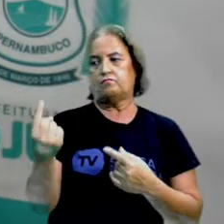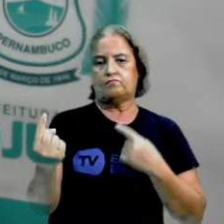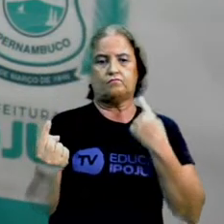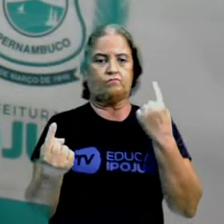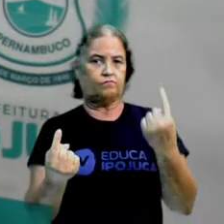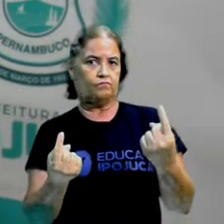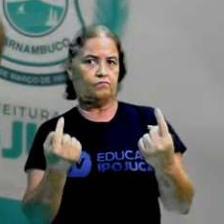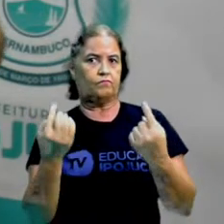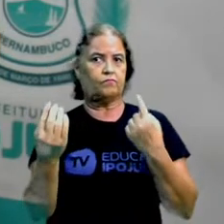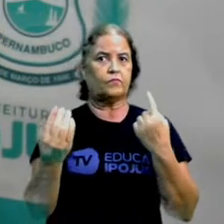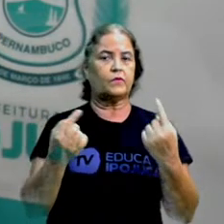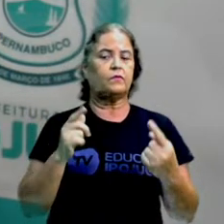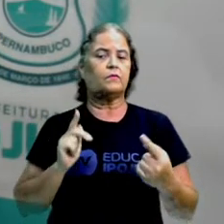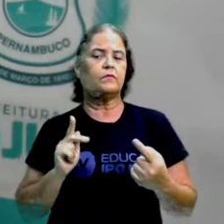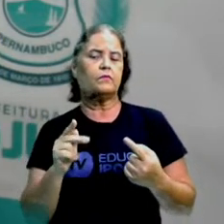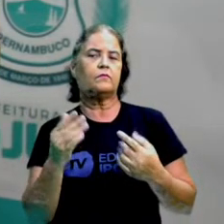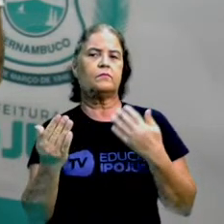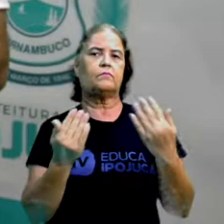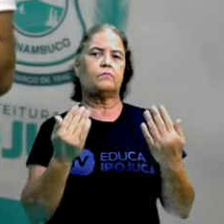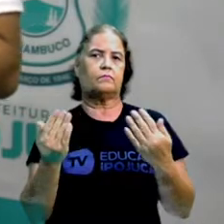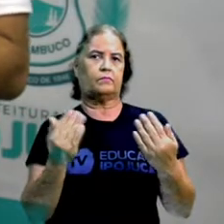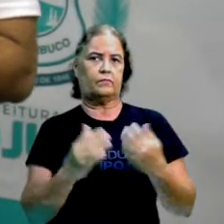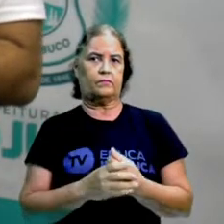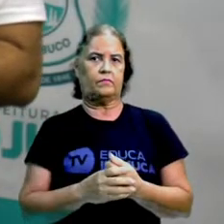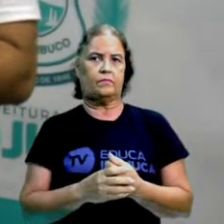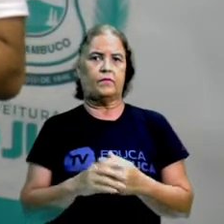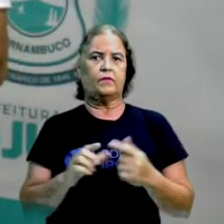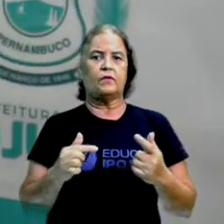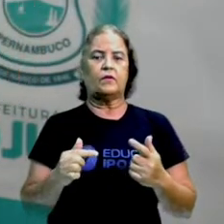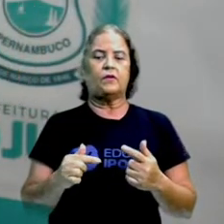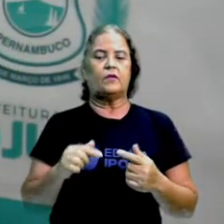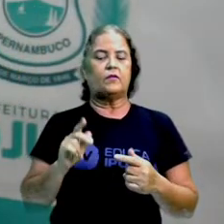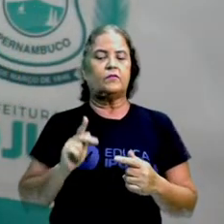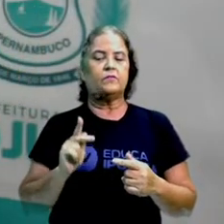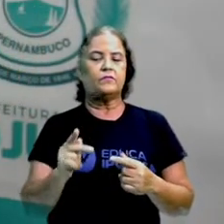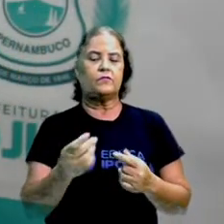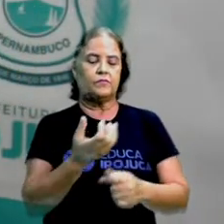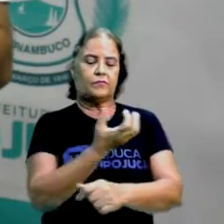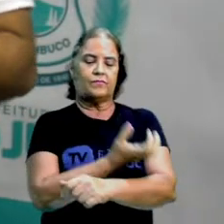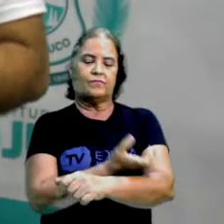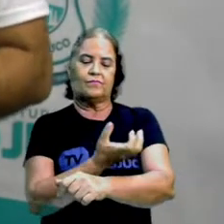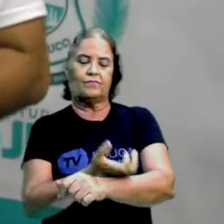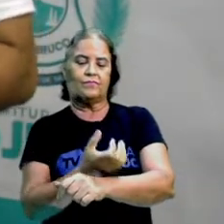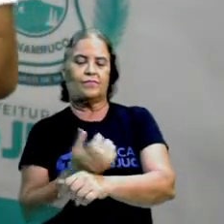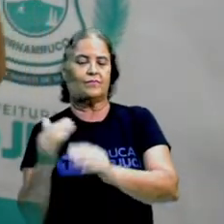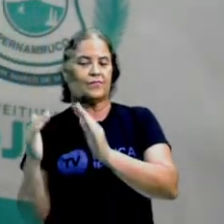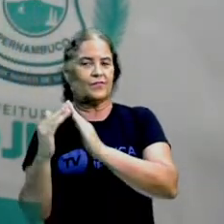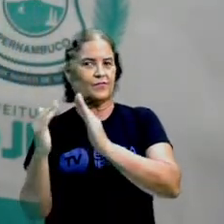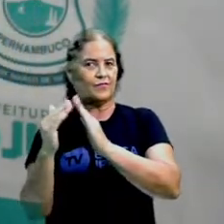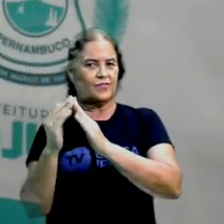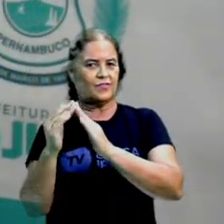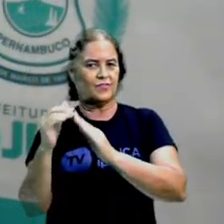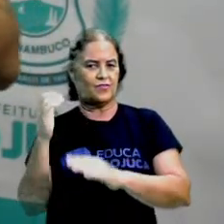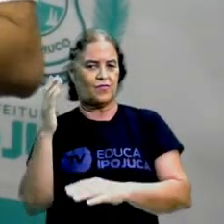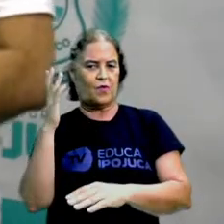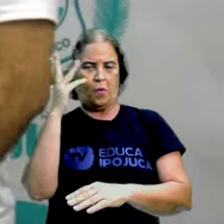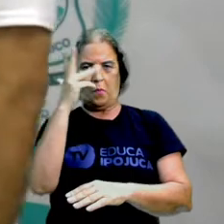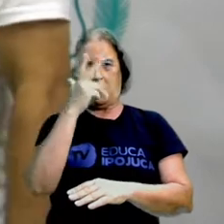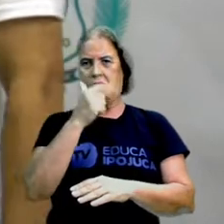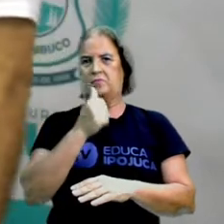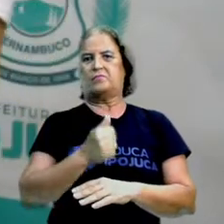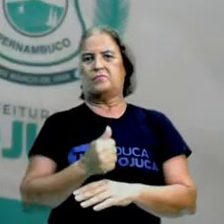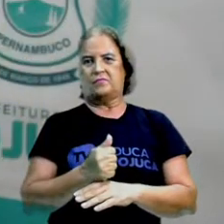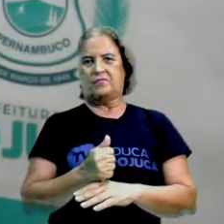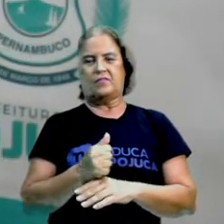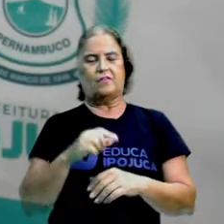né? E, geralmente, a grama do vizinho é sempre a mais verde, não é isso? Quando nós estamos comparando. Então,